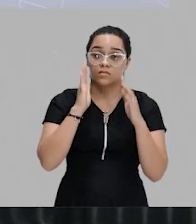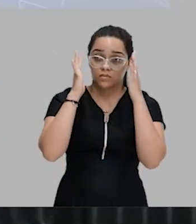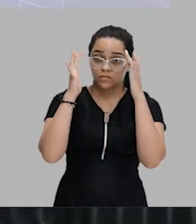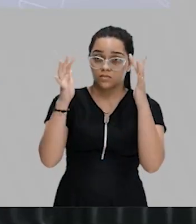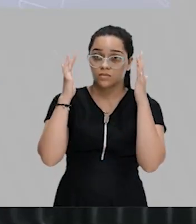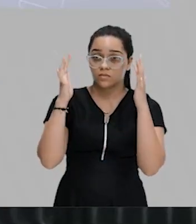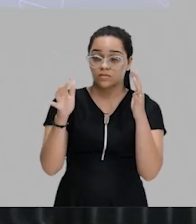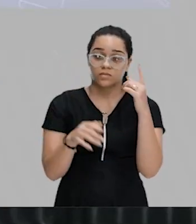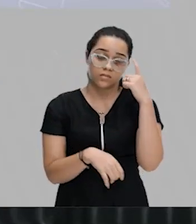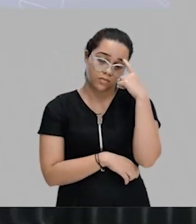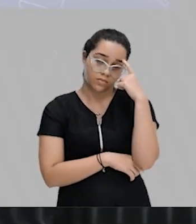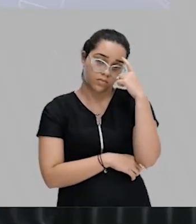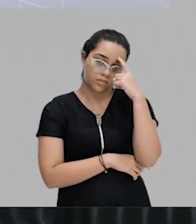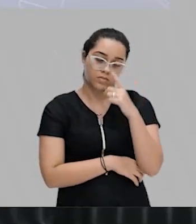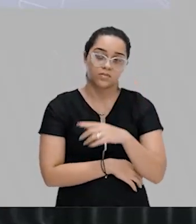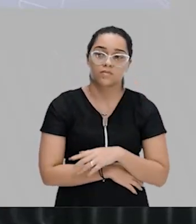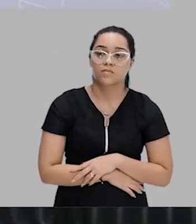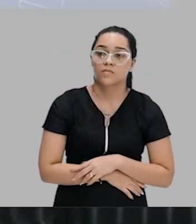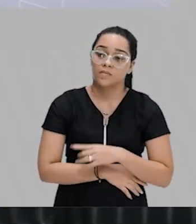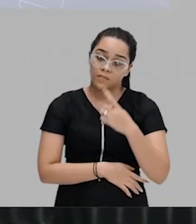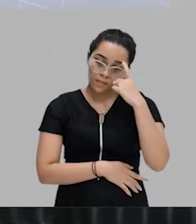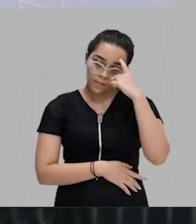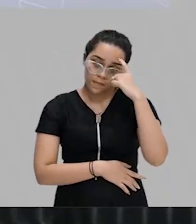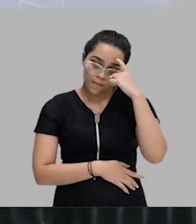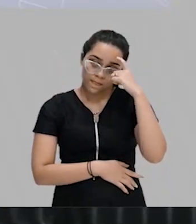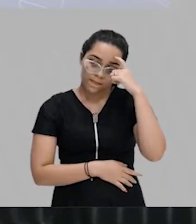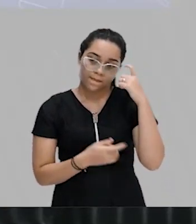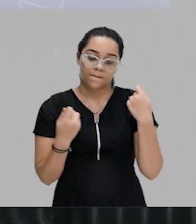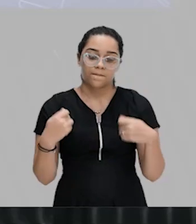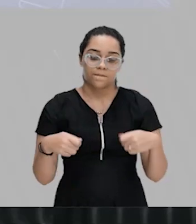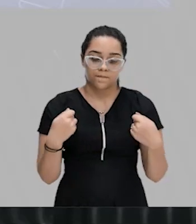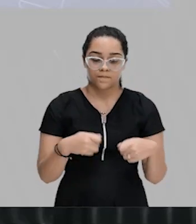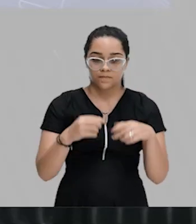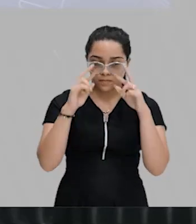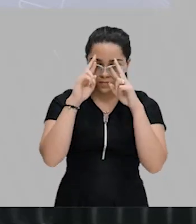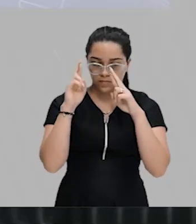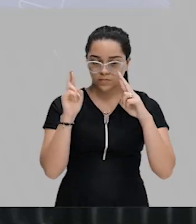o pensamento. O pensamento do indivíduo ele precisa ser respeitado.